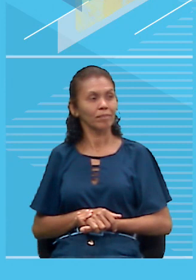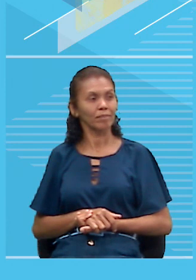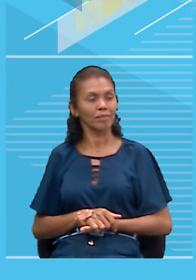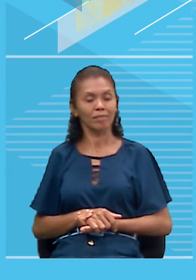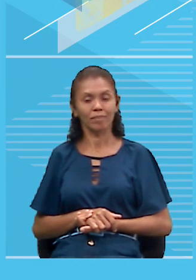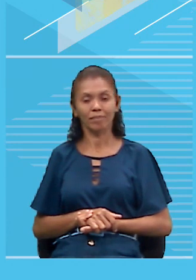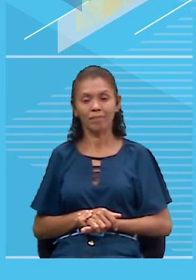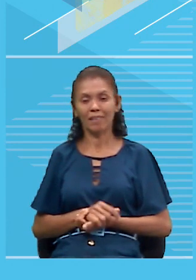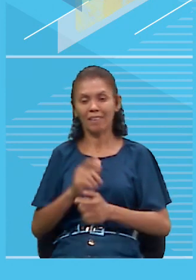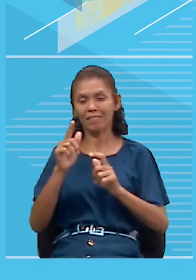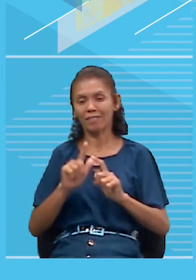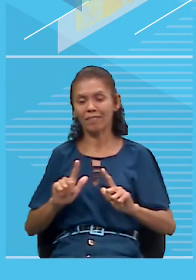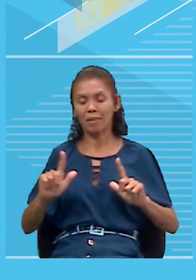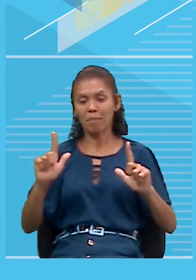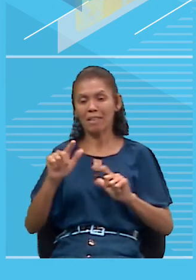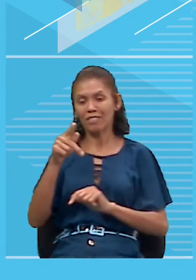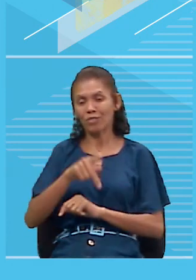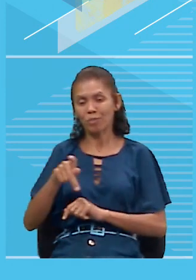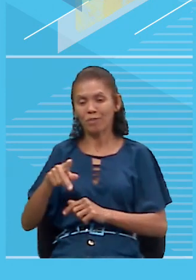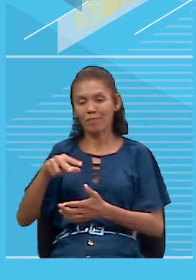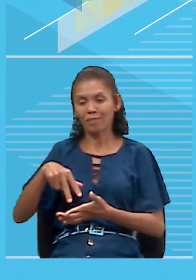Daniel a imagem aqui no gatão